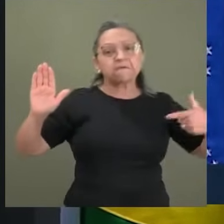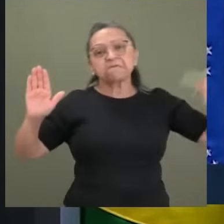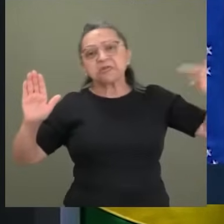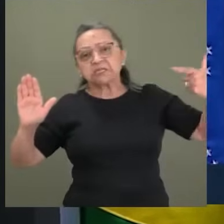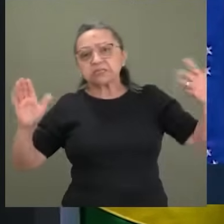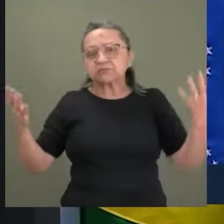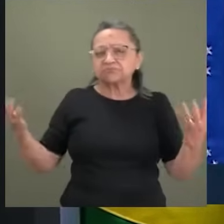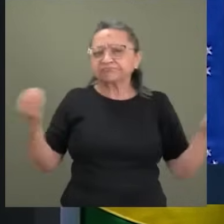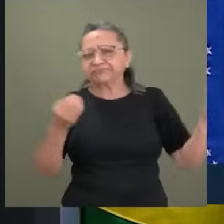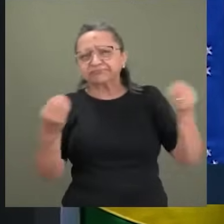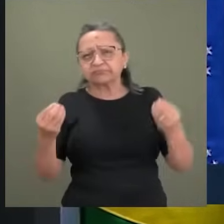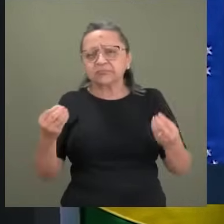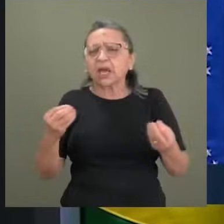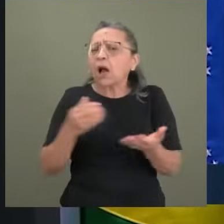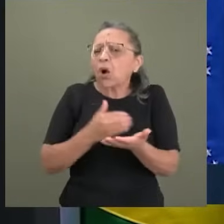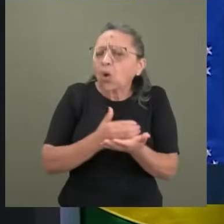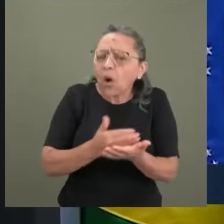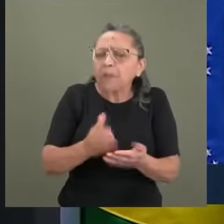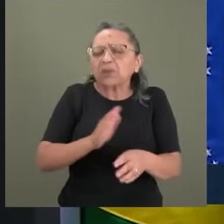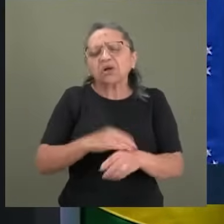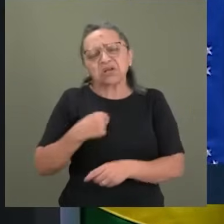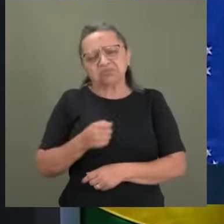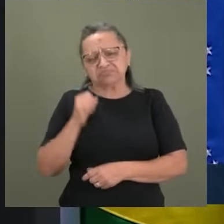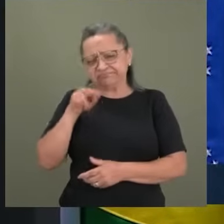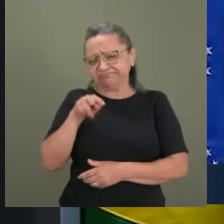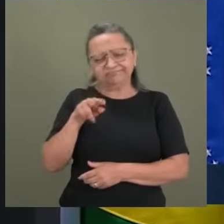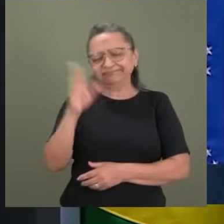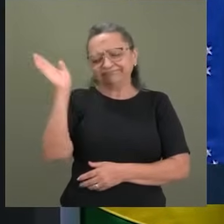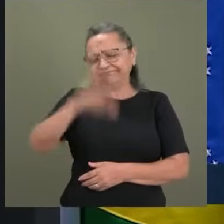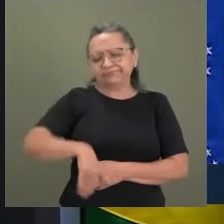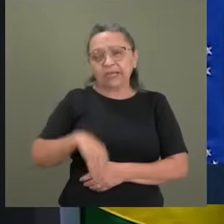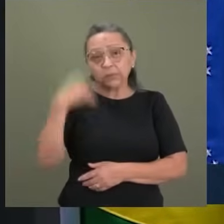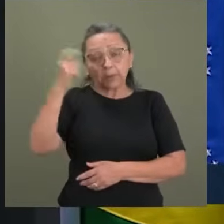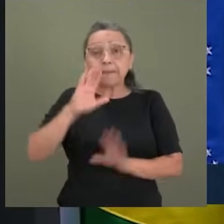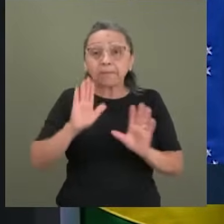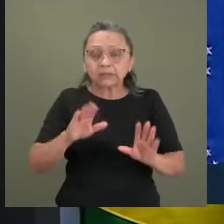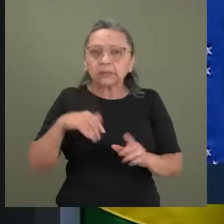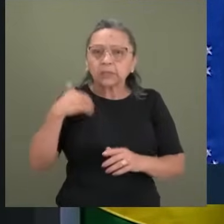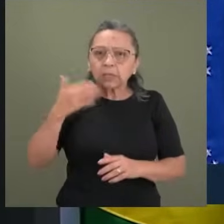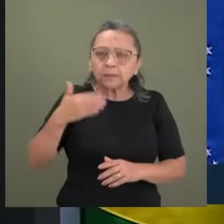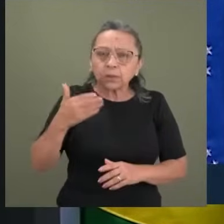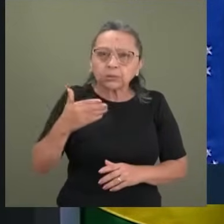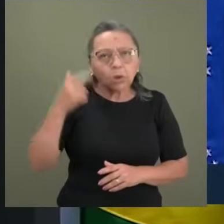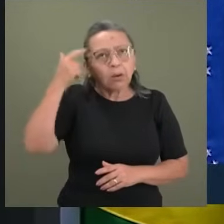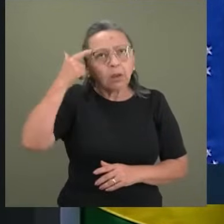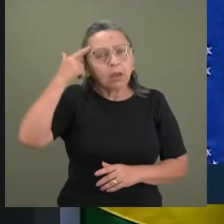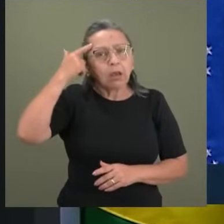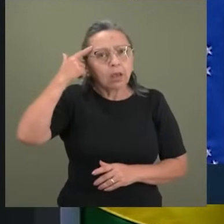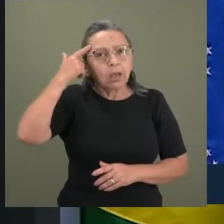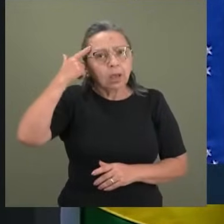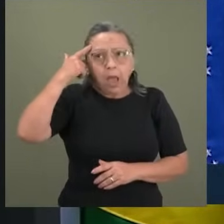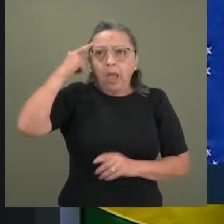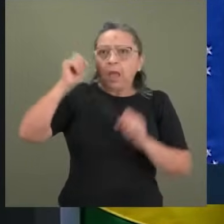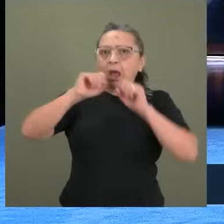horas me preocupou e eu disse Senador